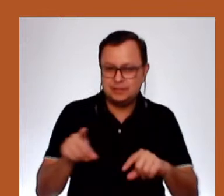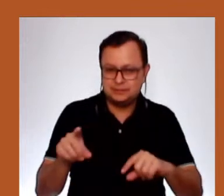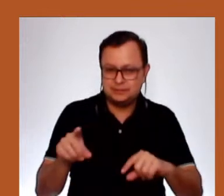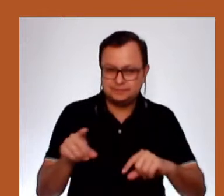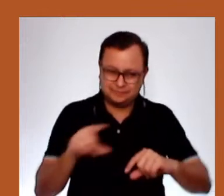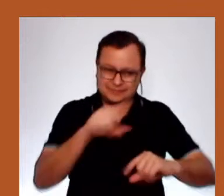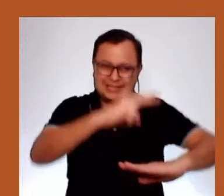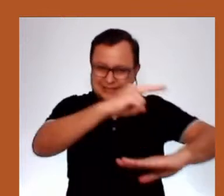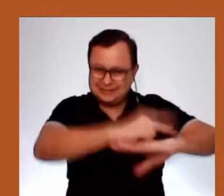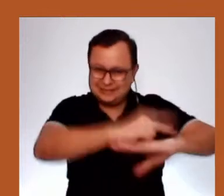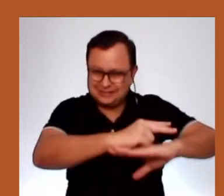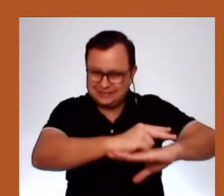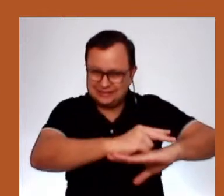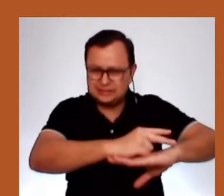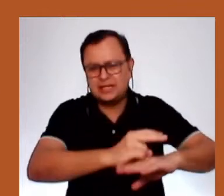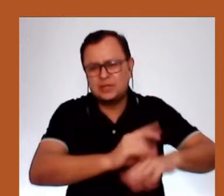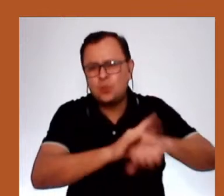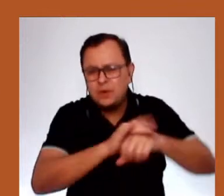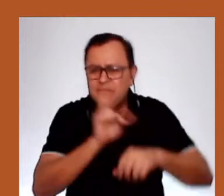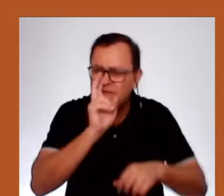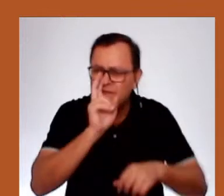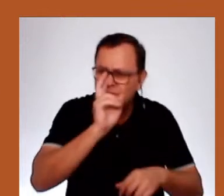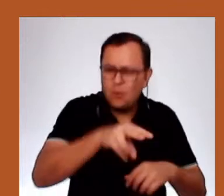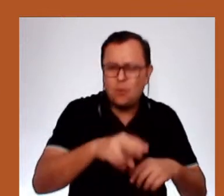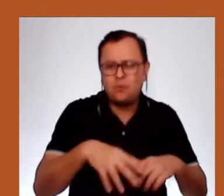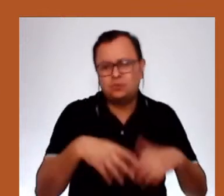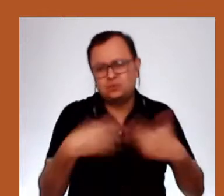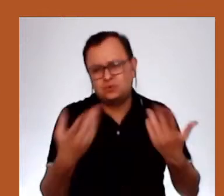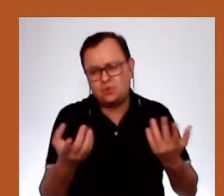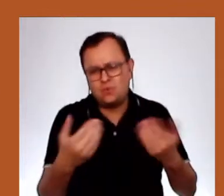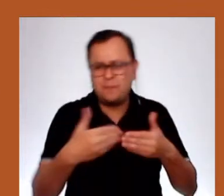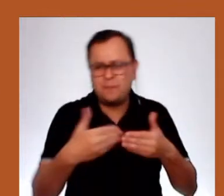está terminal ou está com uma doença crônica ali, né,